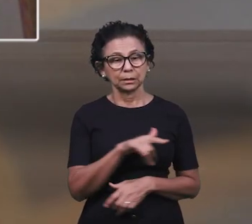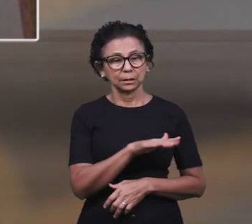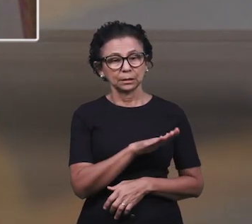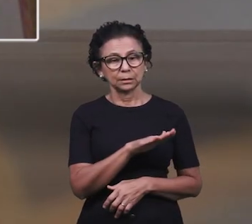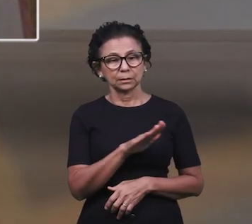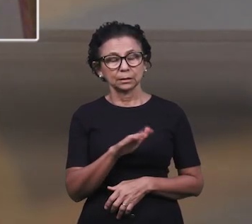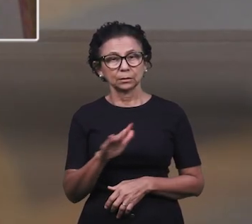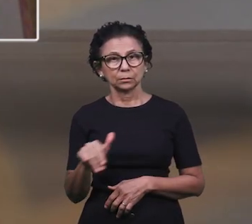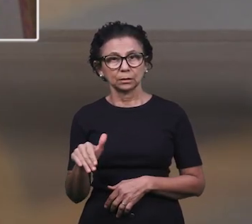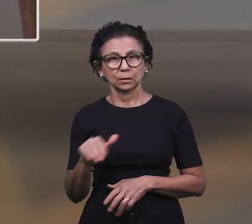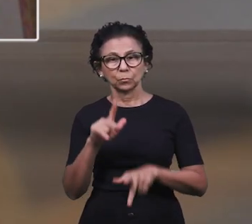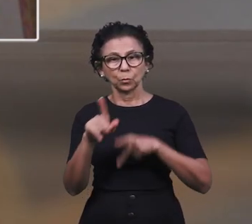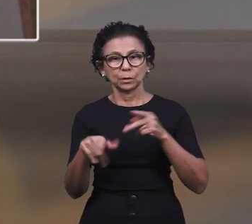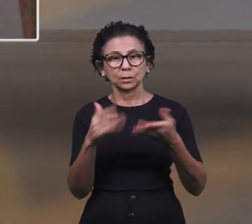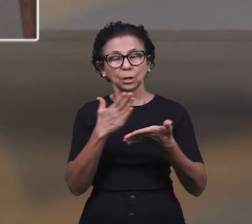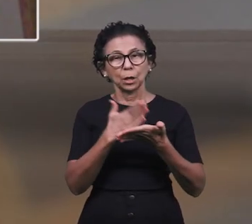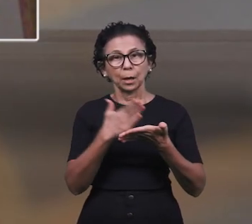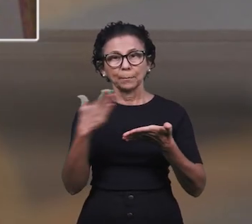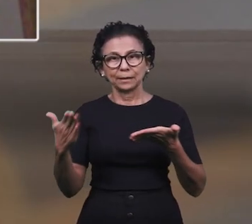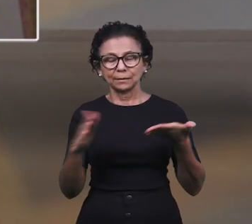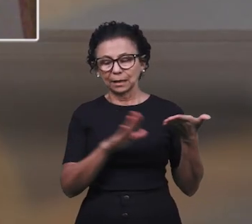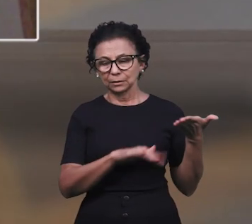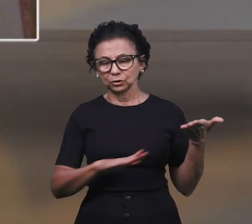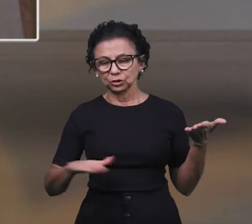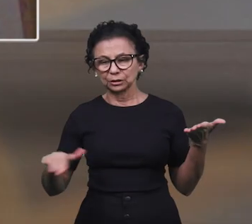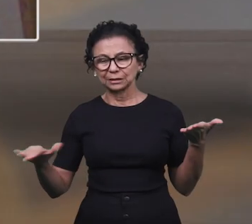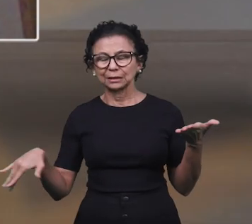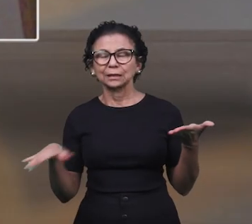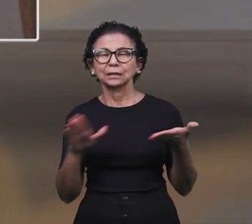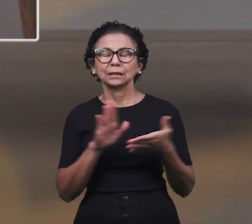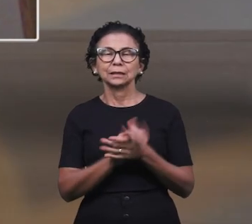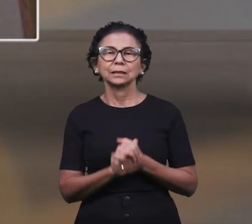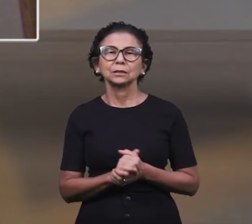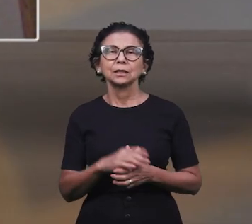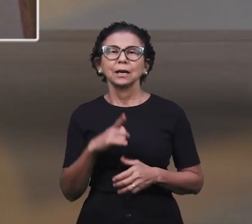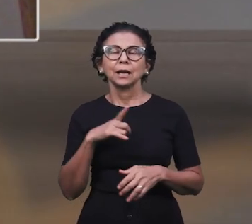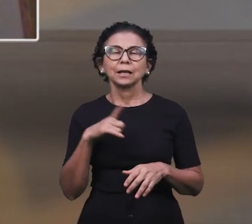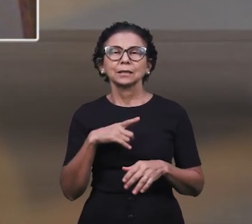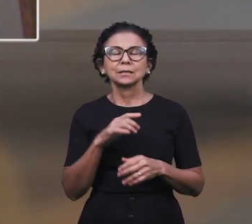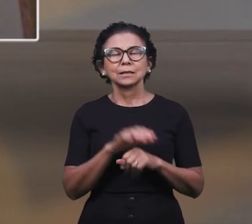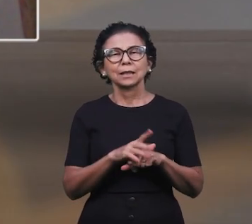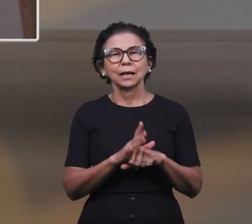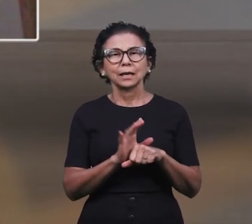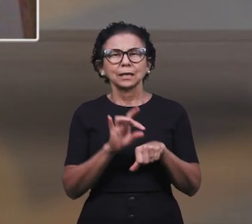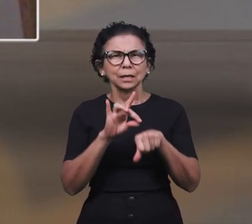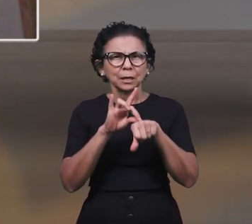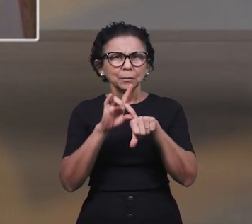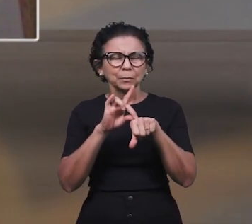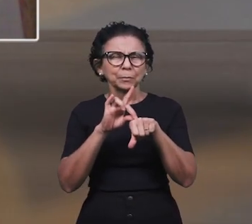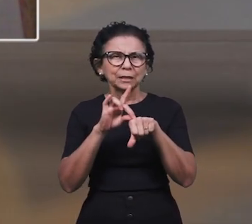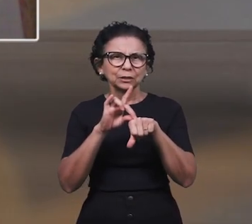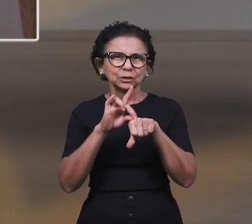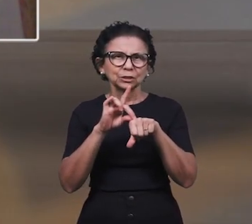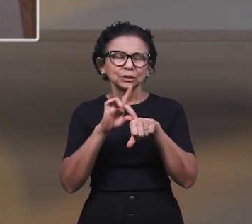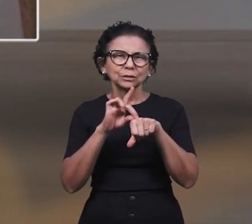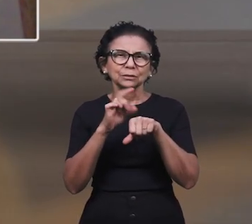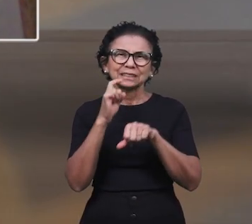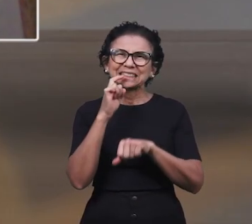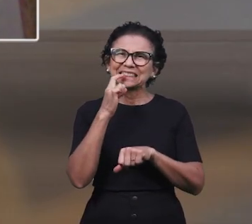da população mundial de crianças sofrem da doença cárie. Os jovens, quase